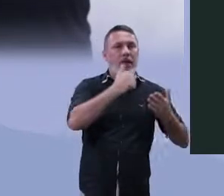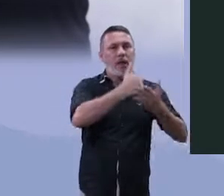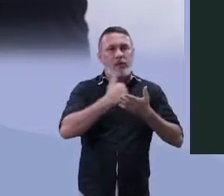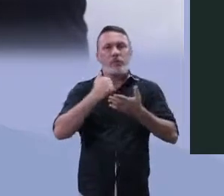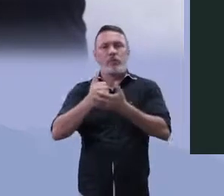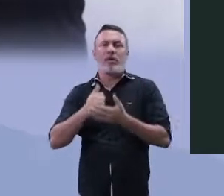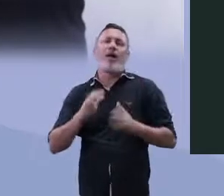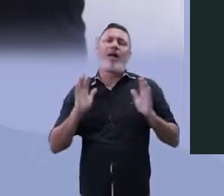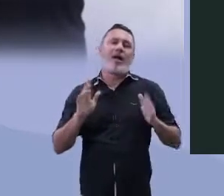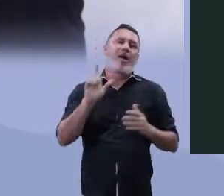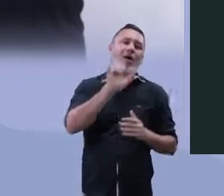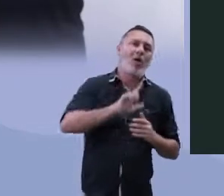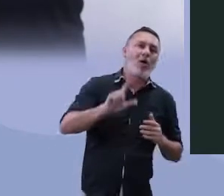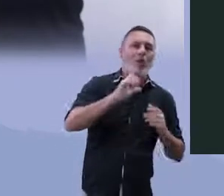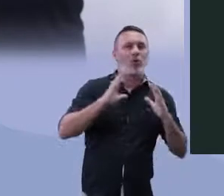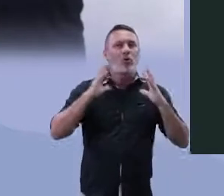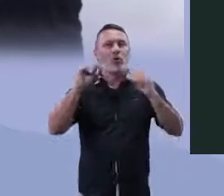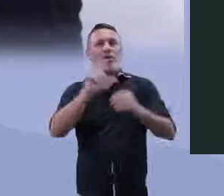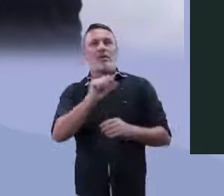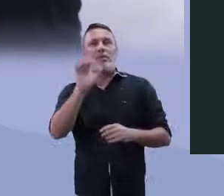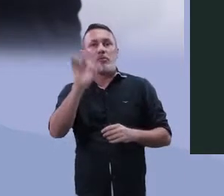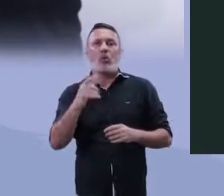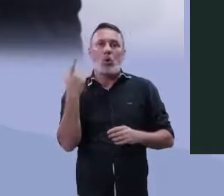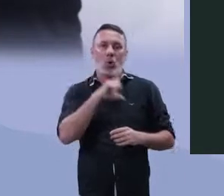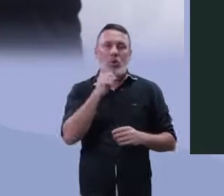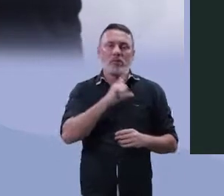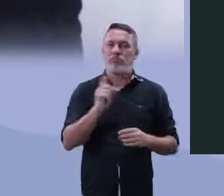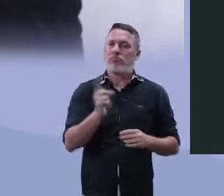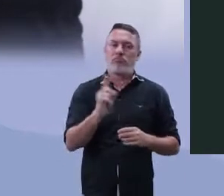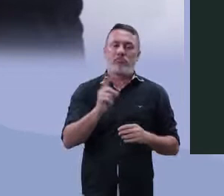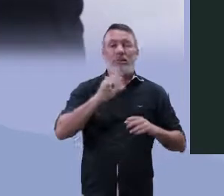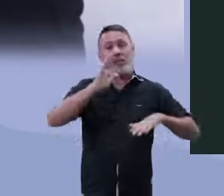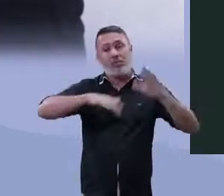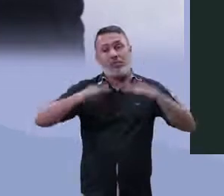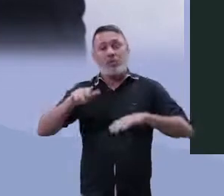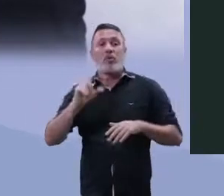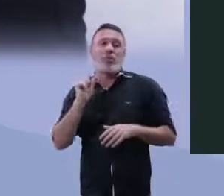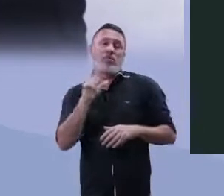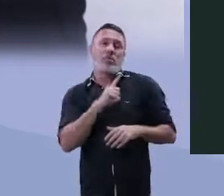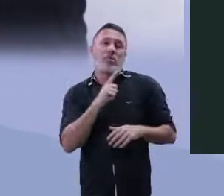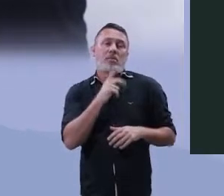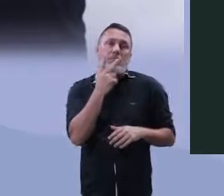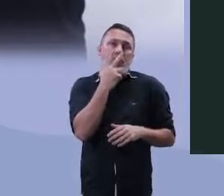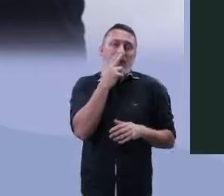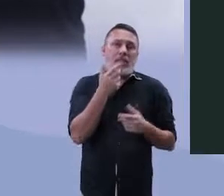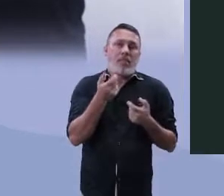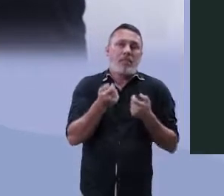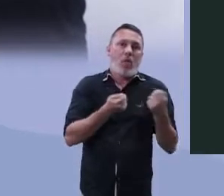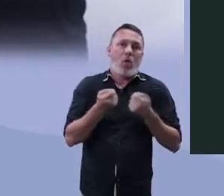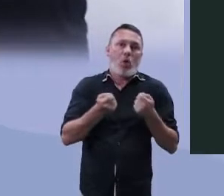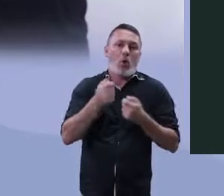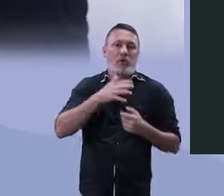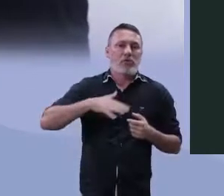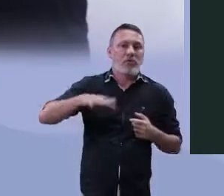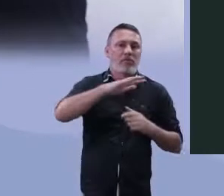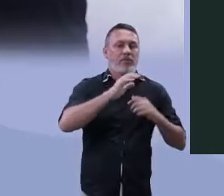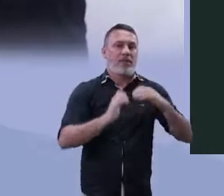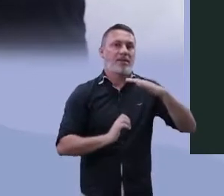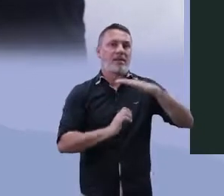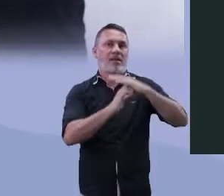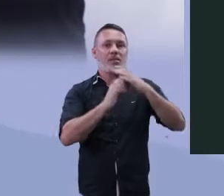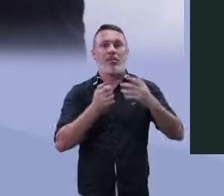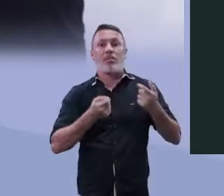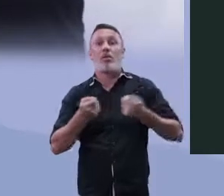claro que, então quer dizer que 100% das demandas serão atendidas? Não, porque isso depende de uma, digamos assim, de uma negociação com o Estado.